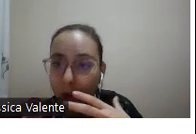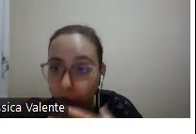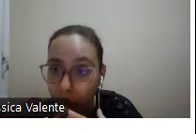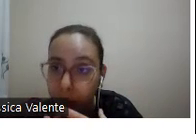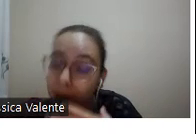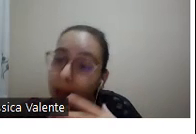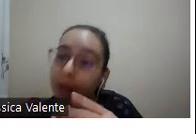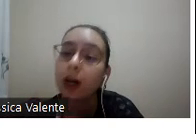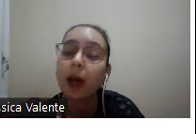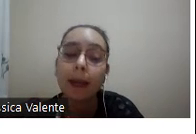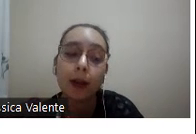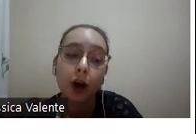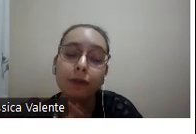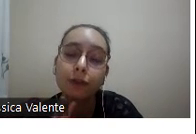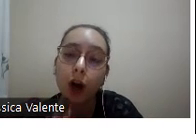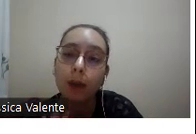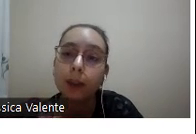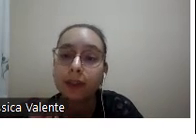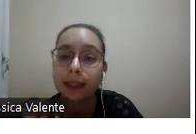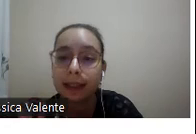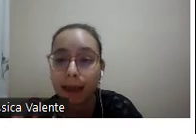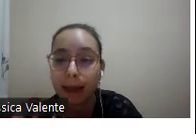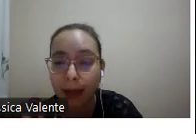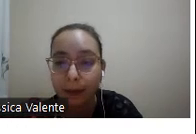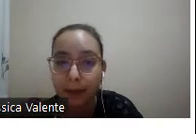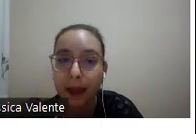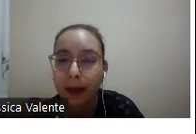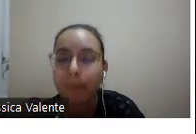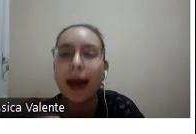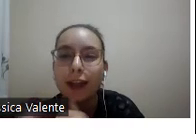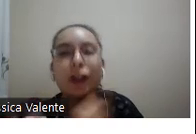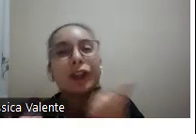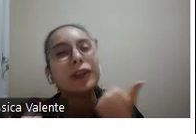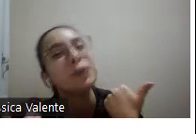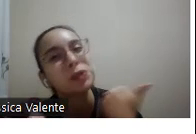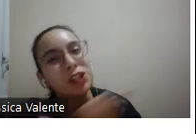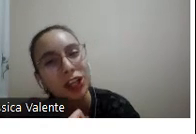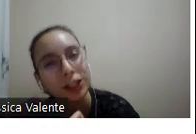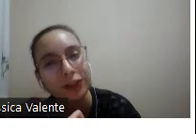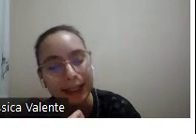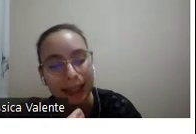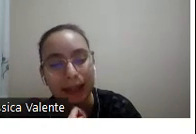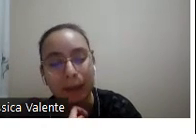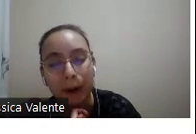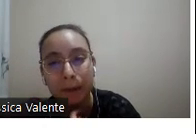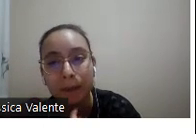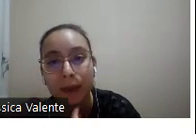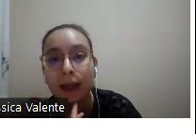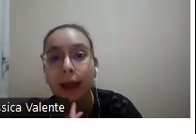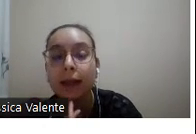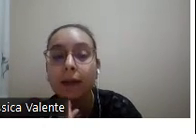os grupos e ver qual é a melhor forma de fazer esse trabalho. Mas não vamos deixar de fazer, tá